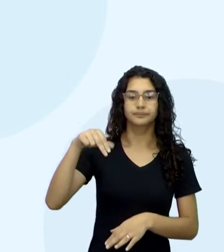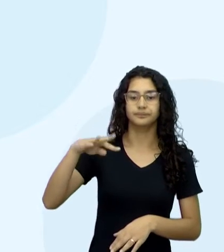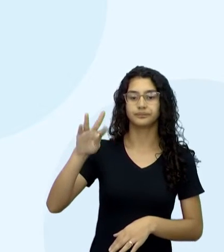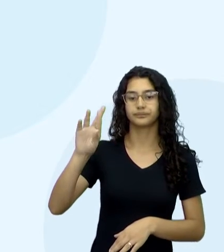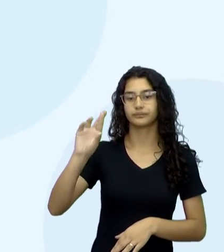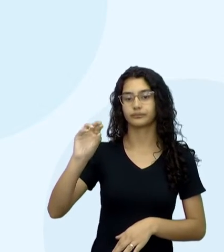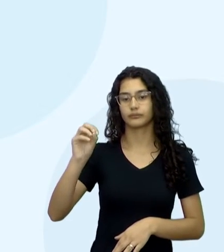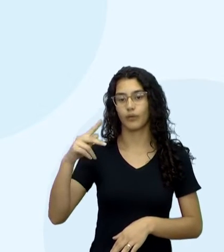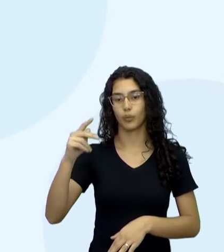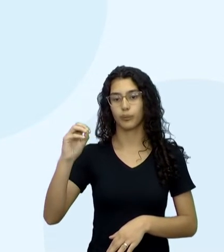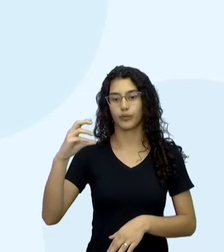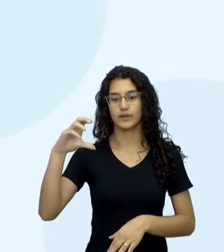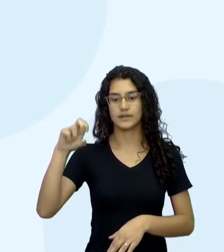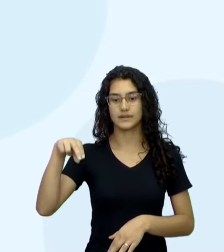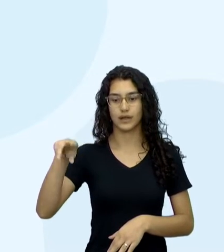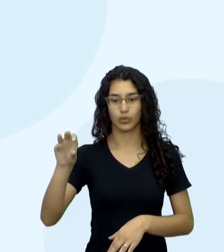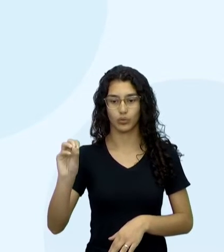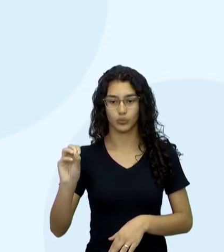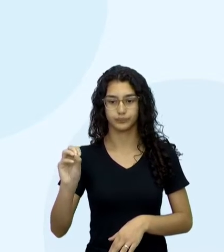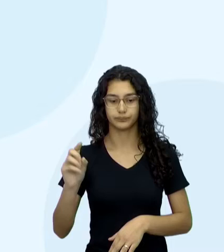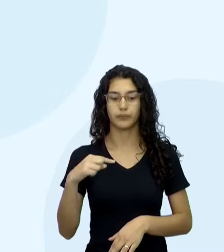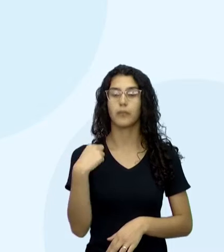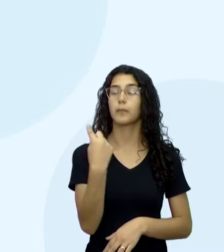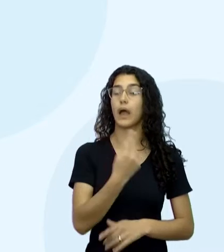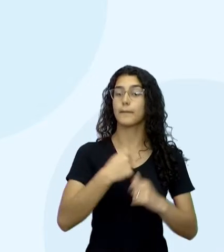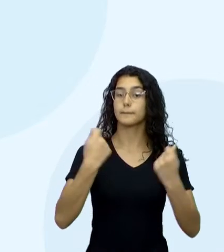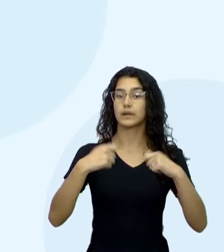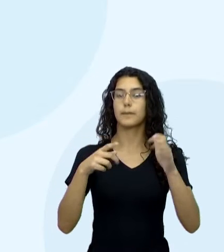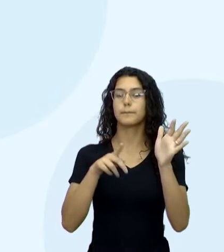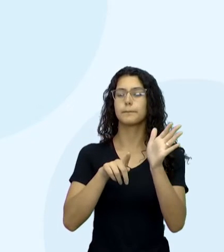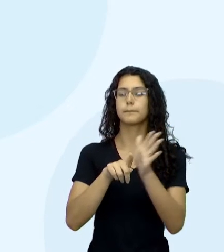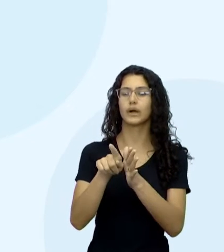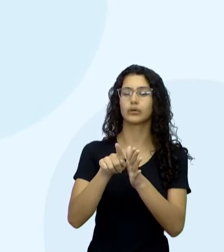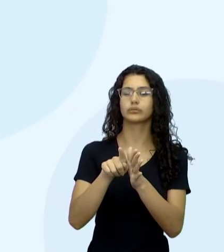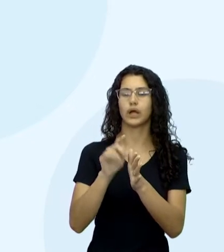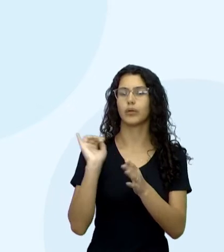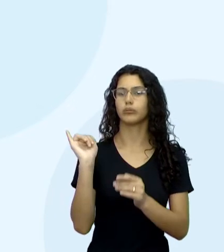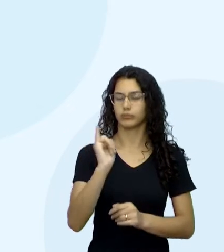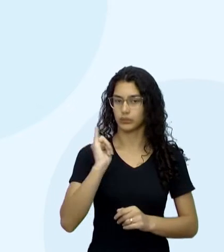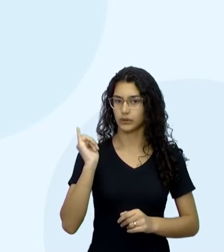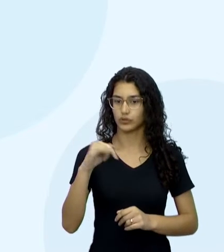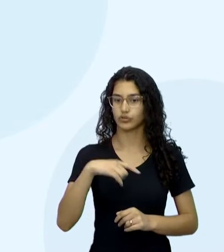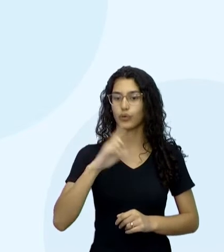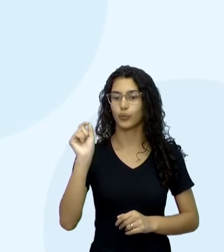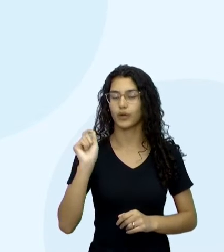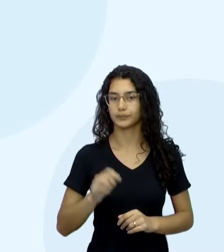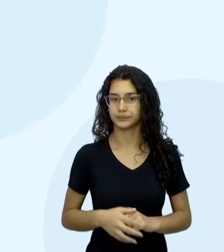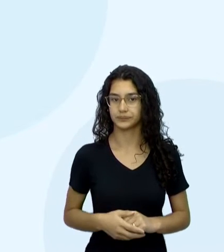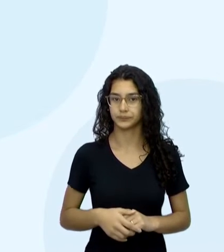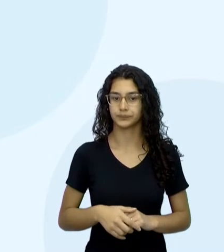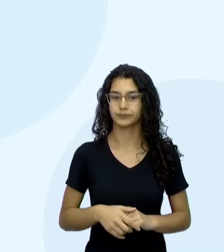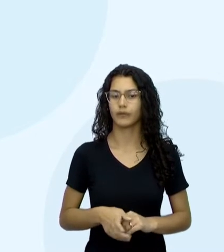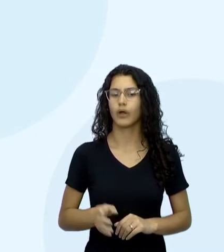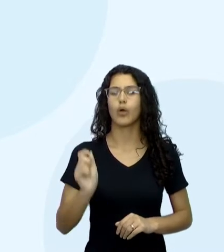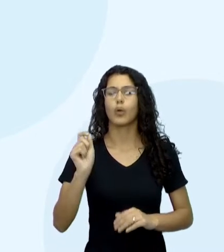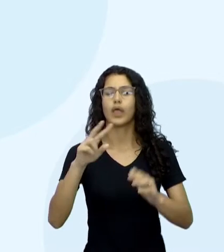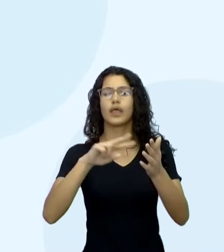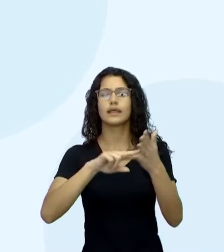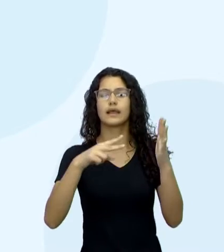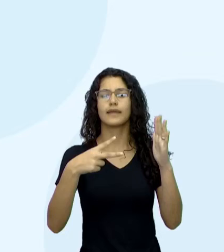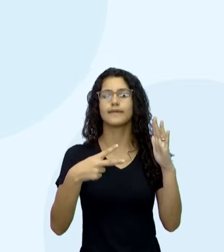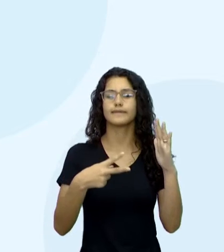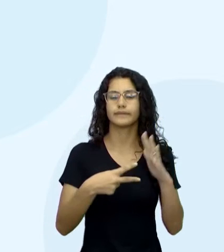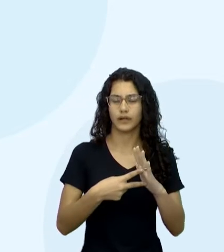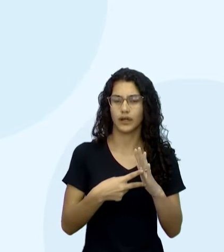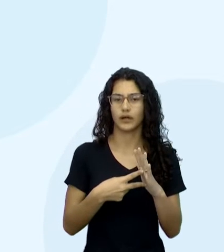antropoceno né mas a gente precisa se fazer uma pergunta bem fundamental aqui que é a seguinte o que que